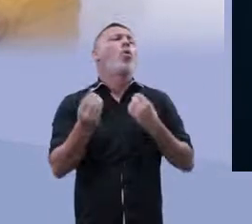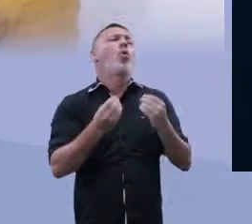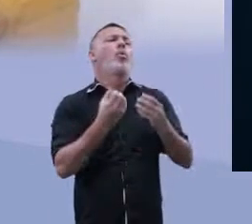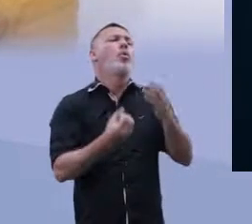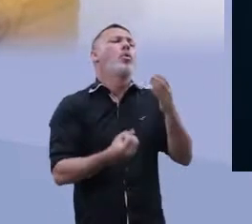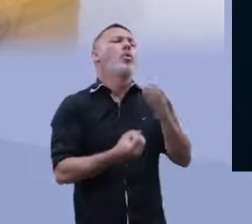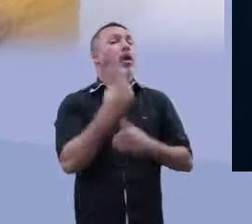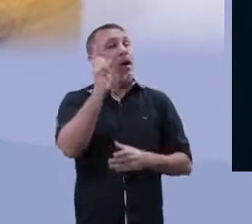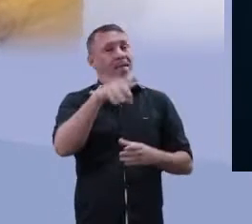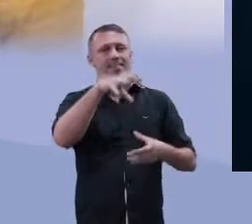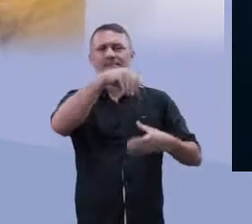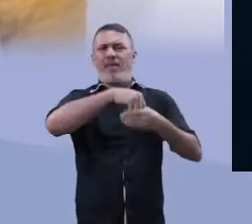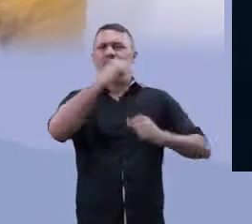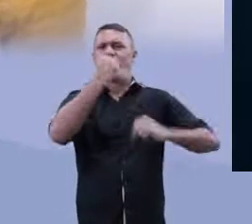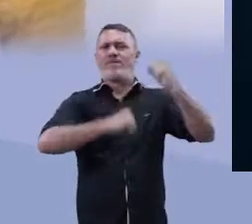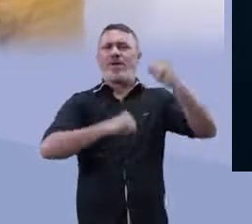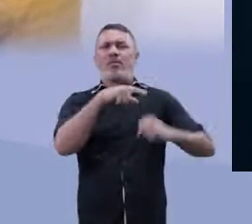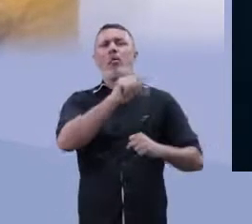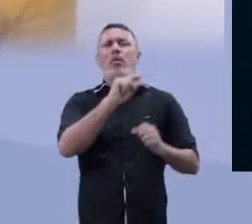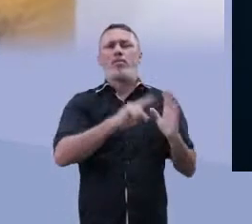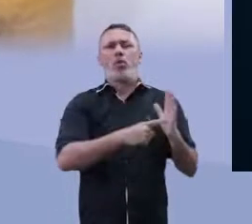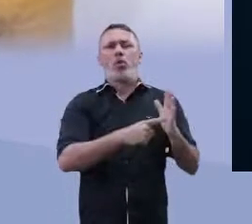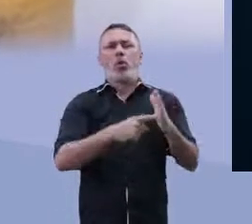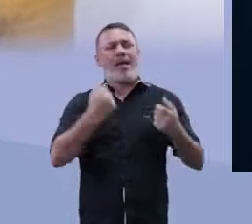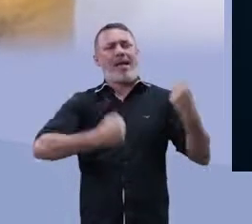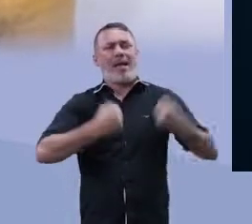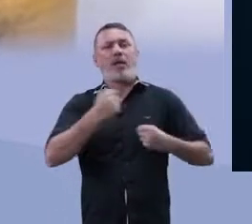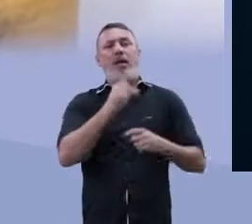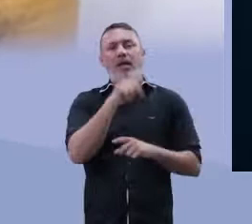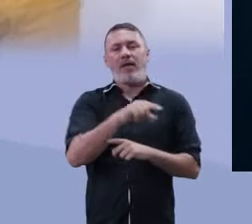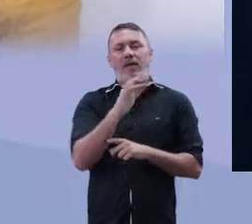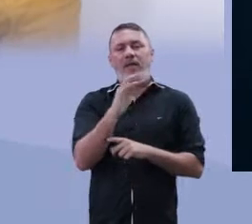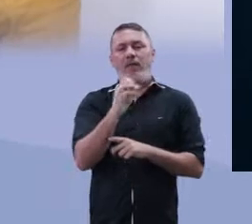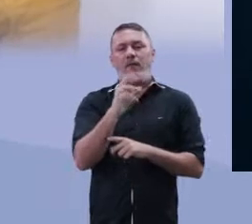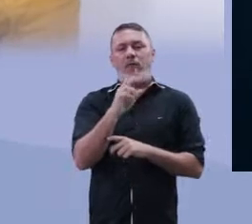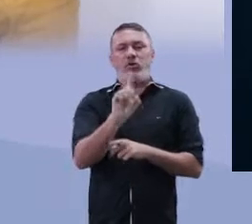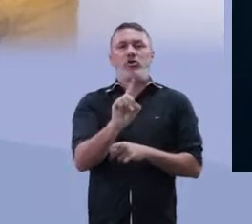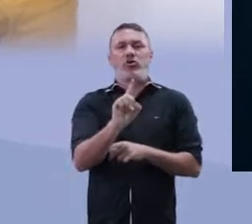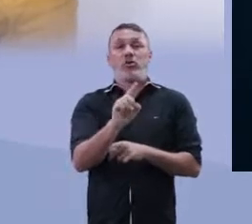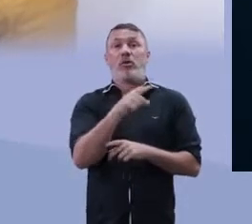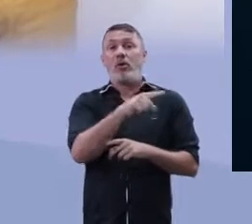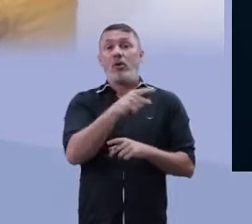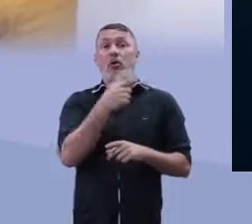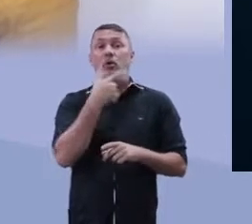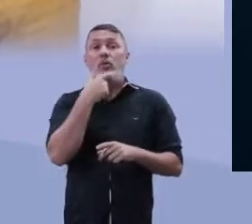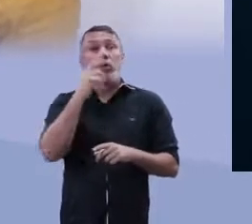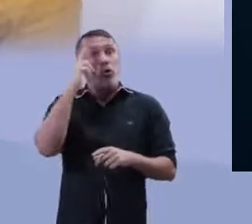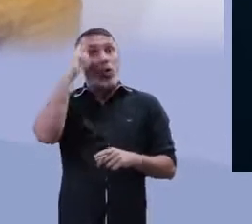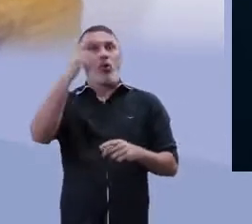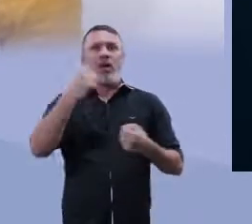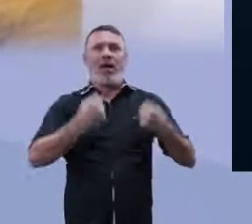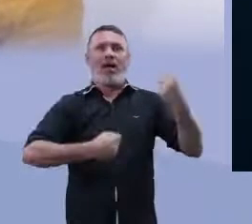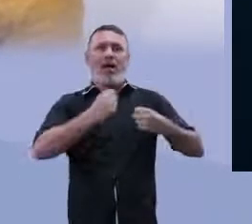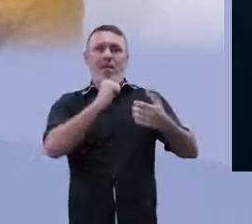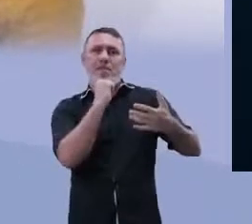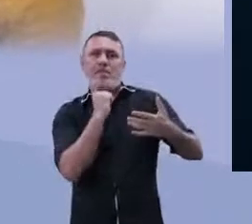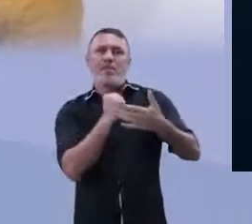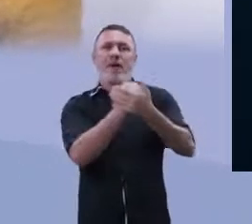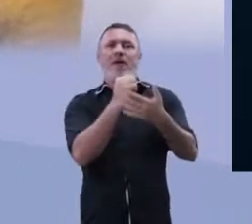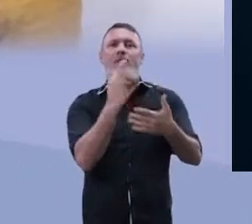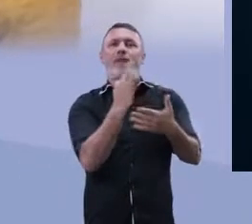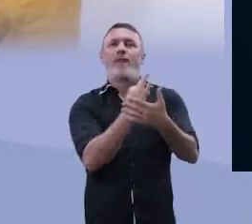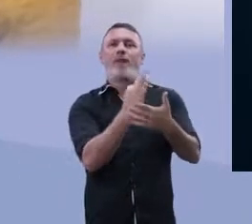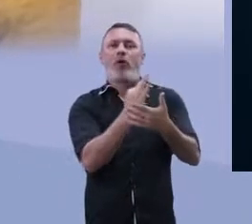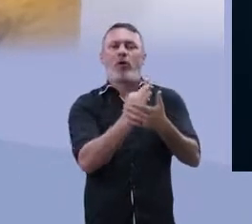de uma indústria de veículos automotores, que é o sistema fordista. O Henry Ford, ele foi um camarada que ele teve uma visão muito